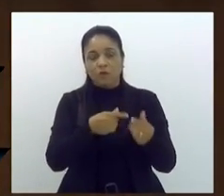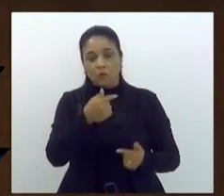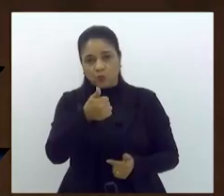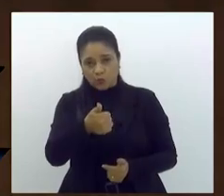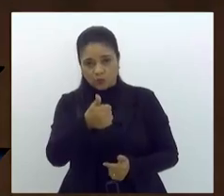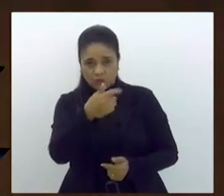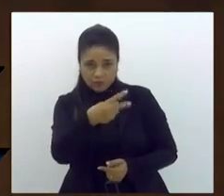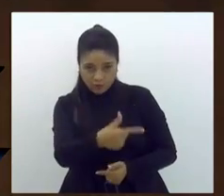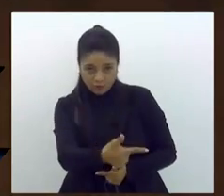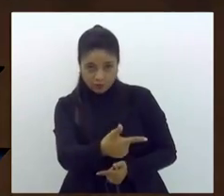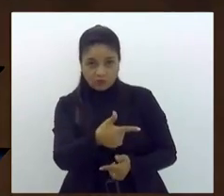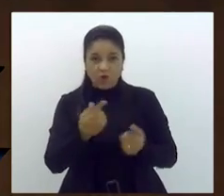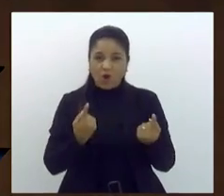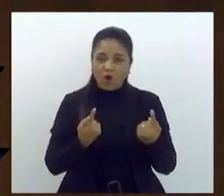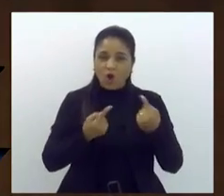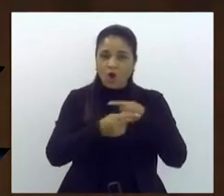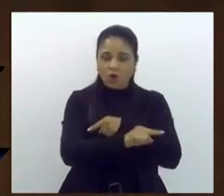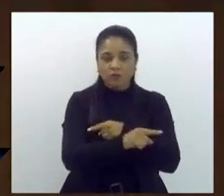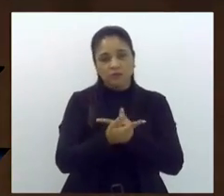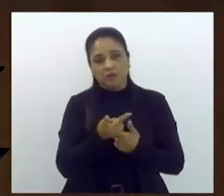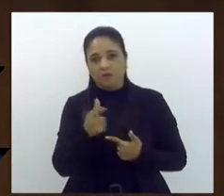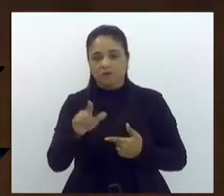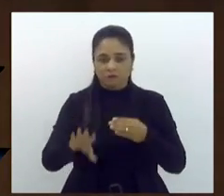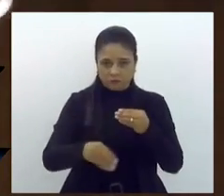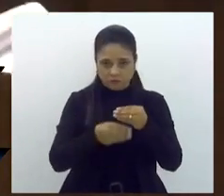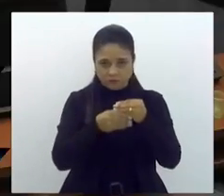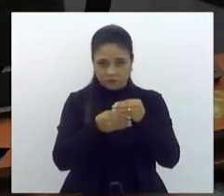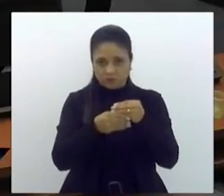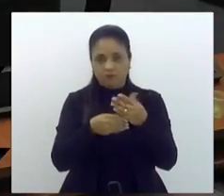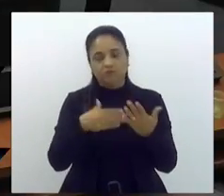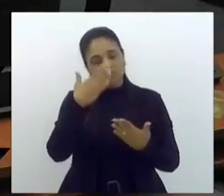1 e 2 contrário as demais emendas